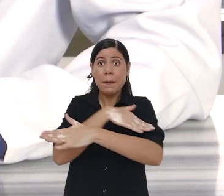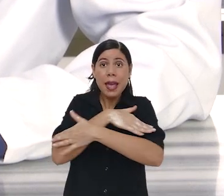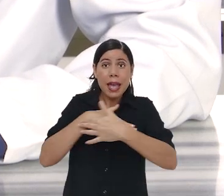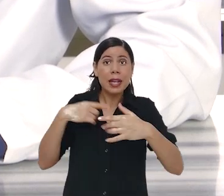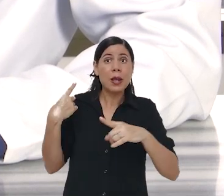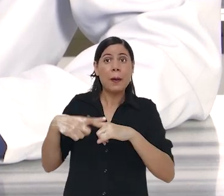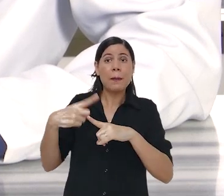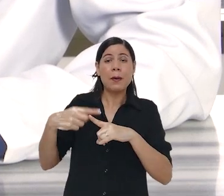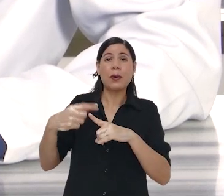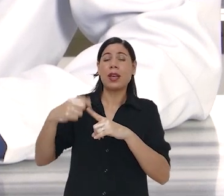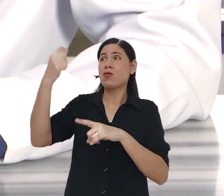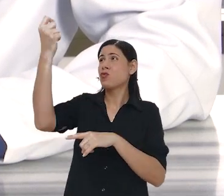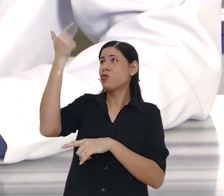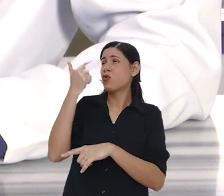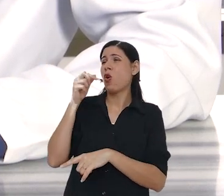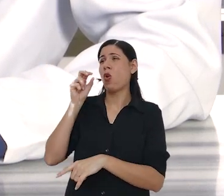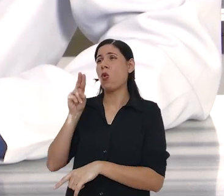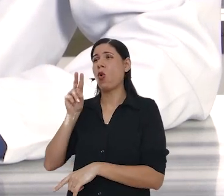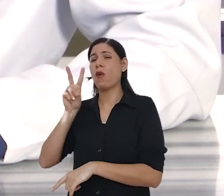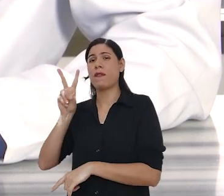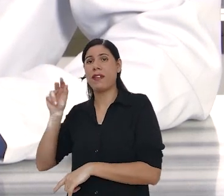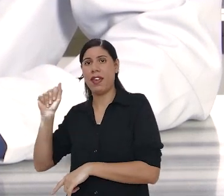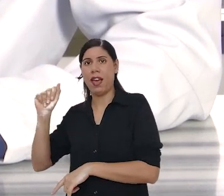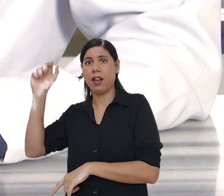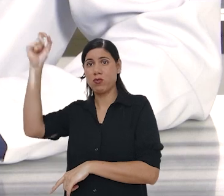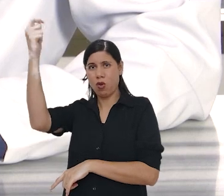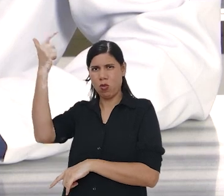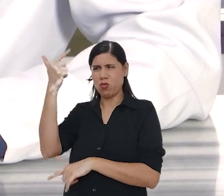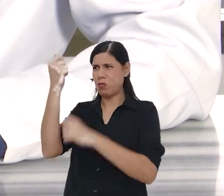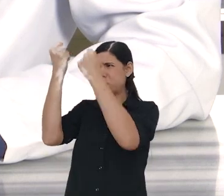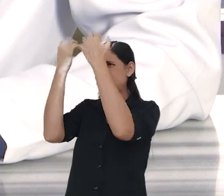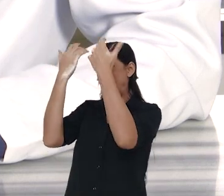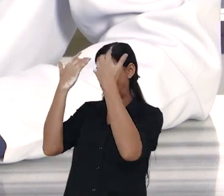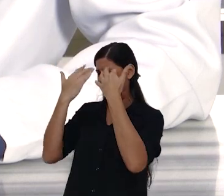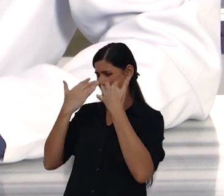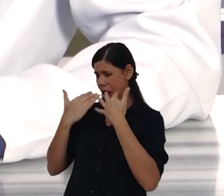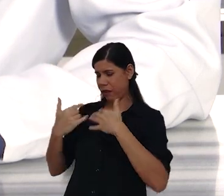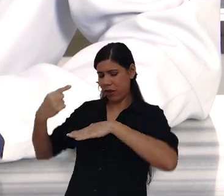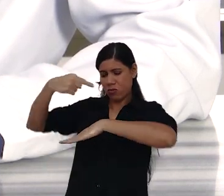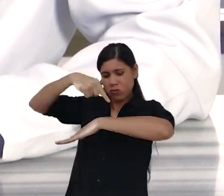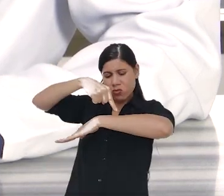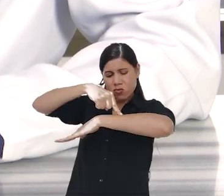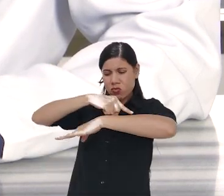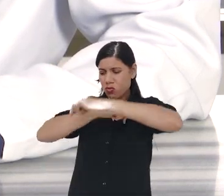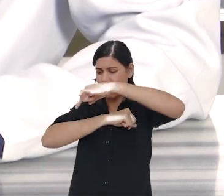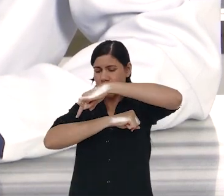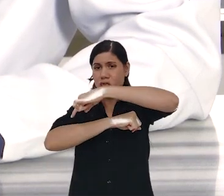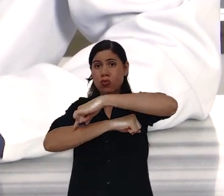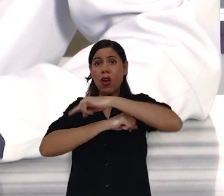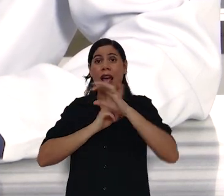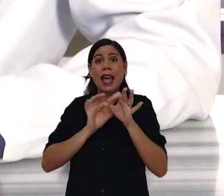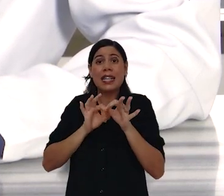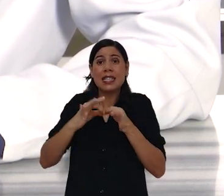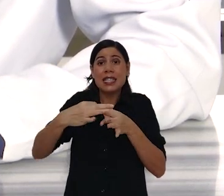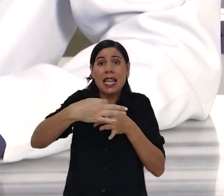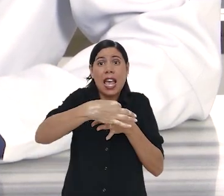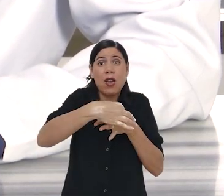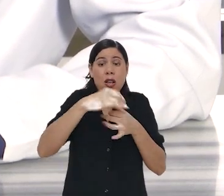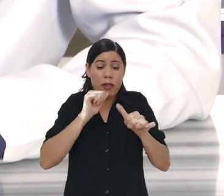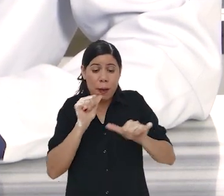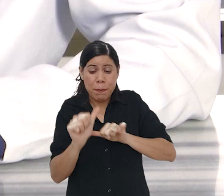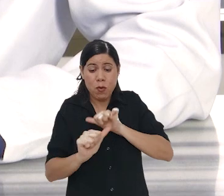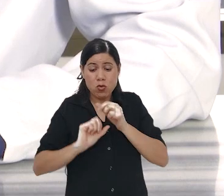irradiação solar, os raios UVA que são emitidos pelo sol, eles vão lá invadir a pele da gente, atingir as células e